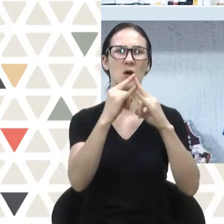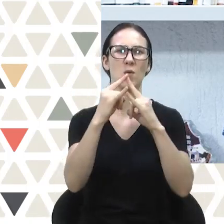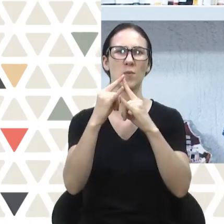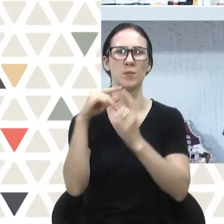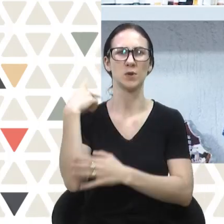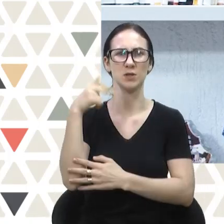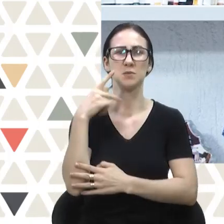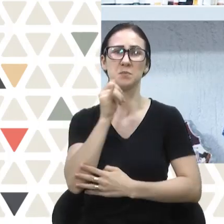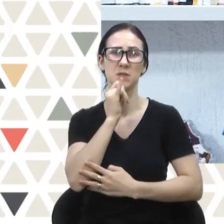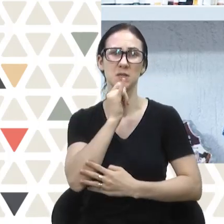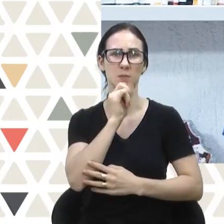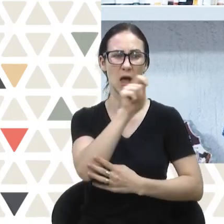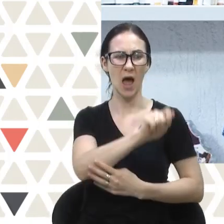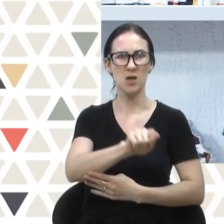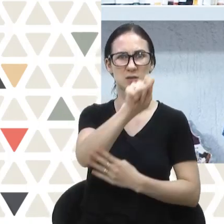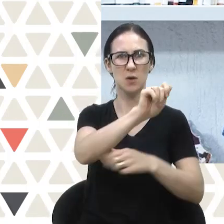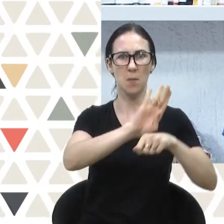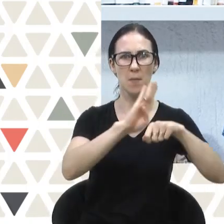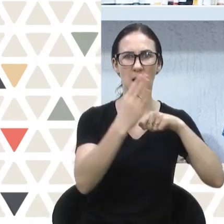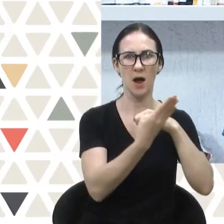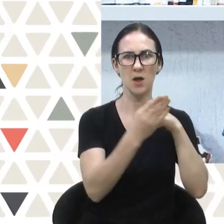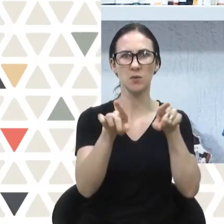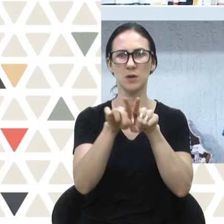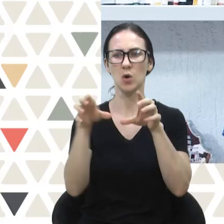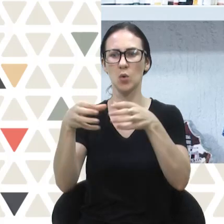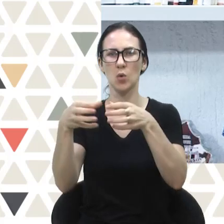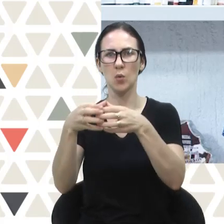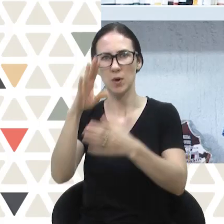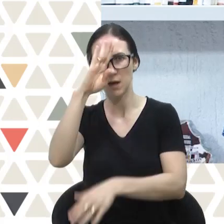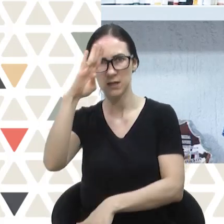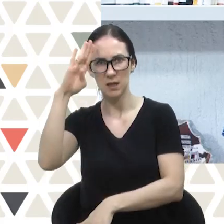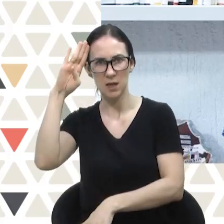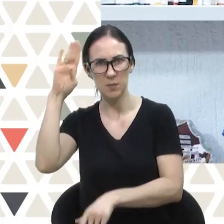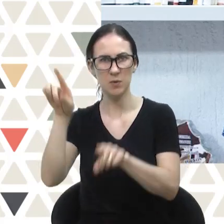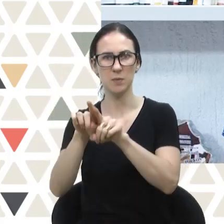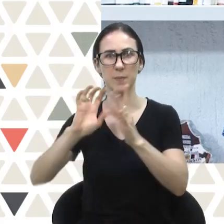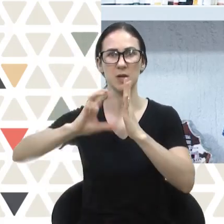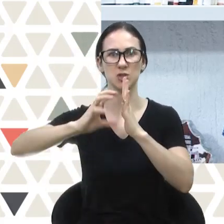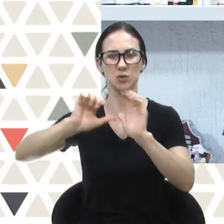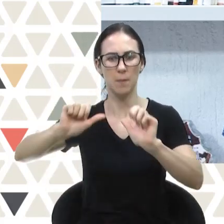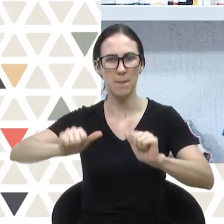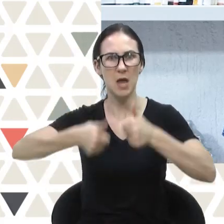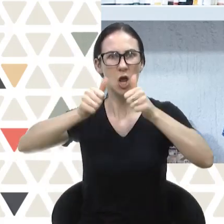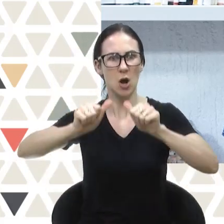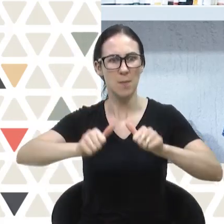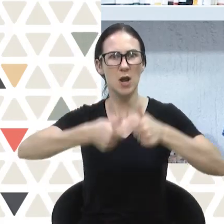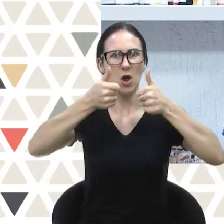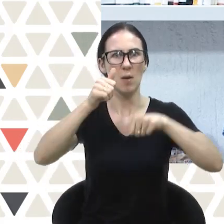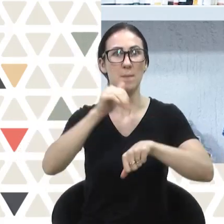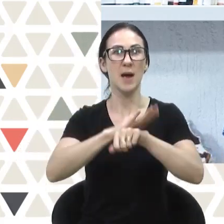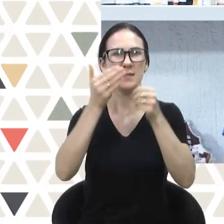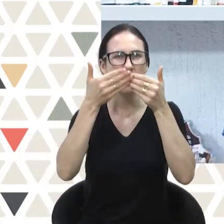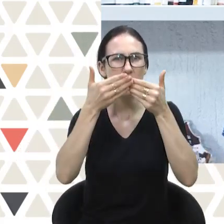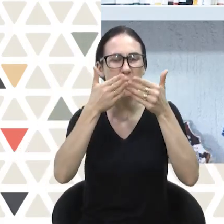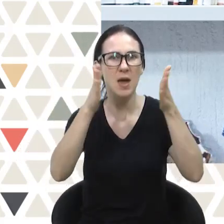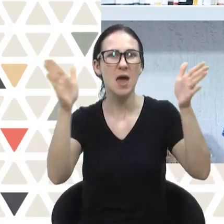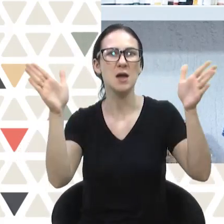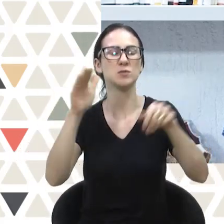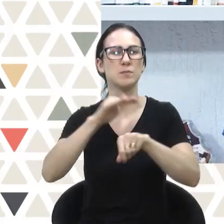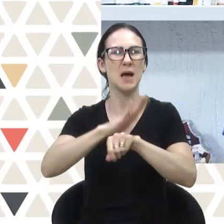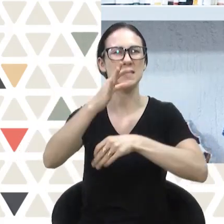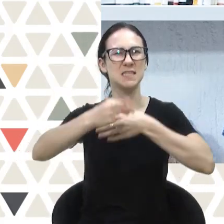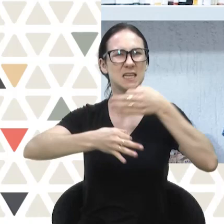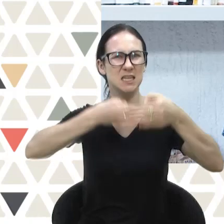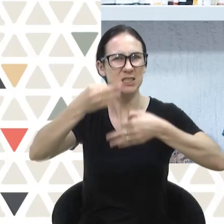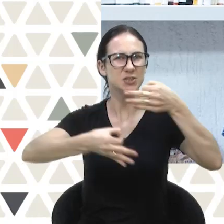políticas, desde a Associação de Moradores, o Diretório Acadêmico, o Partido Político, sejam melhores, mais arejados, mais